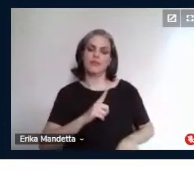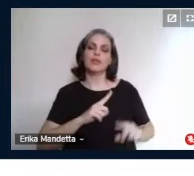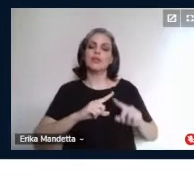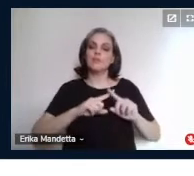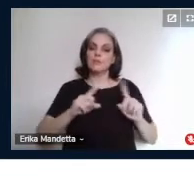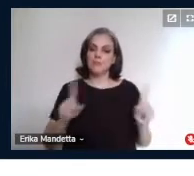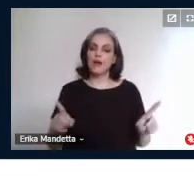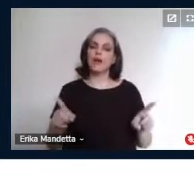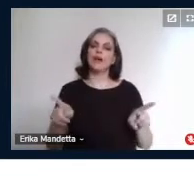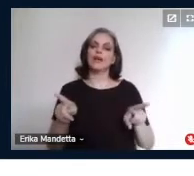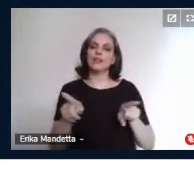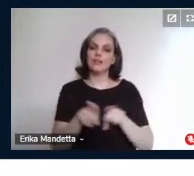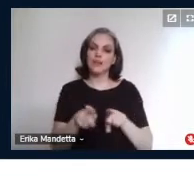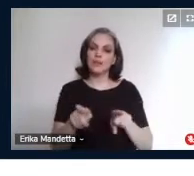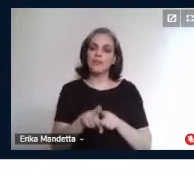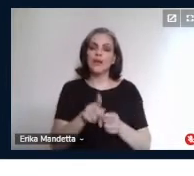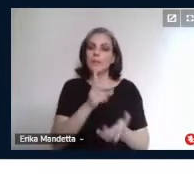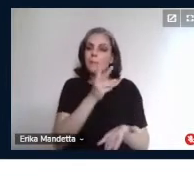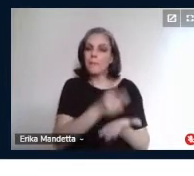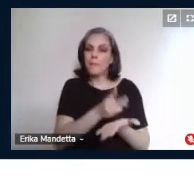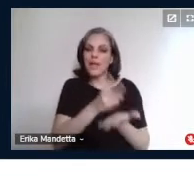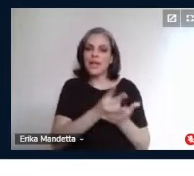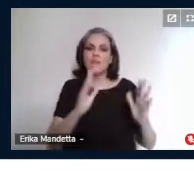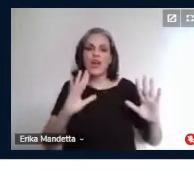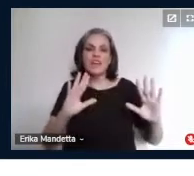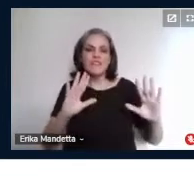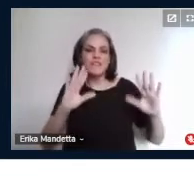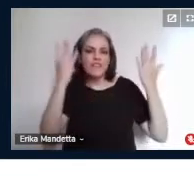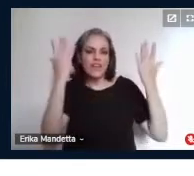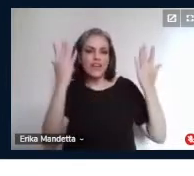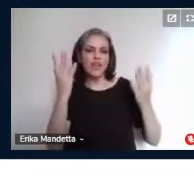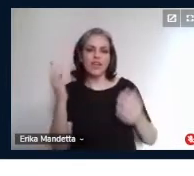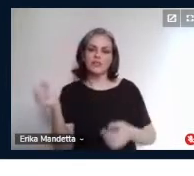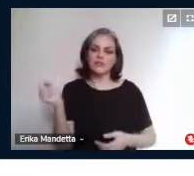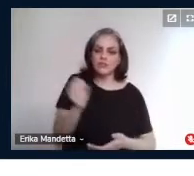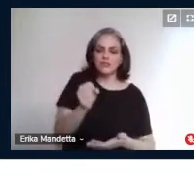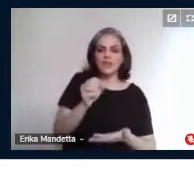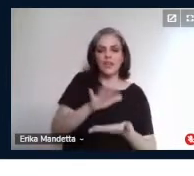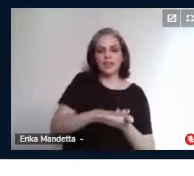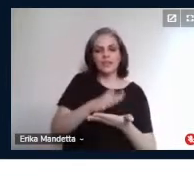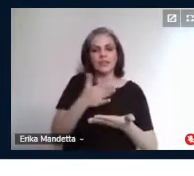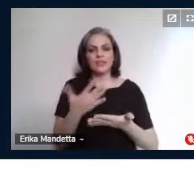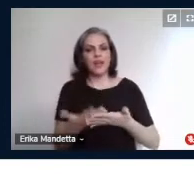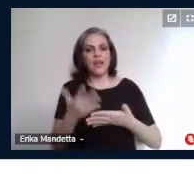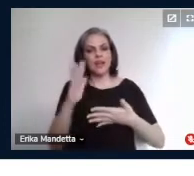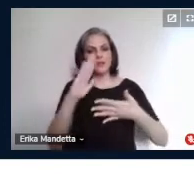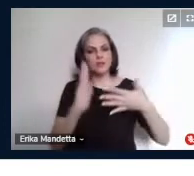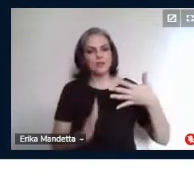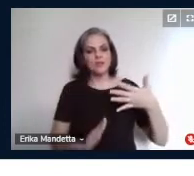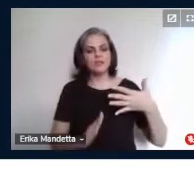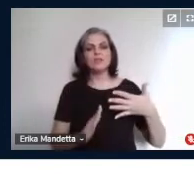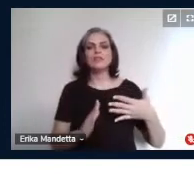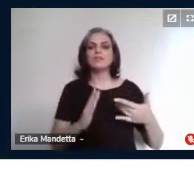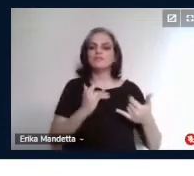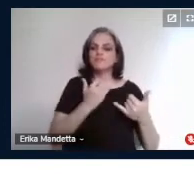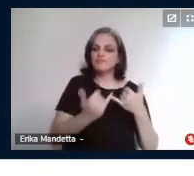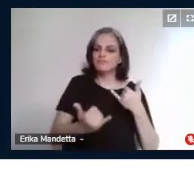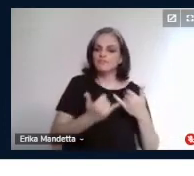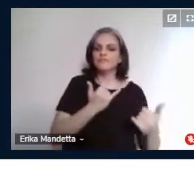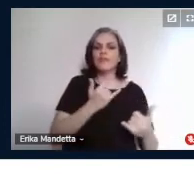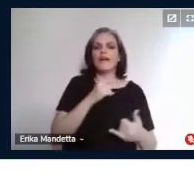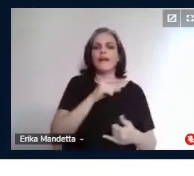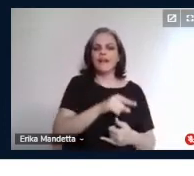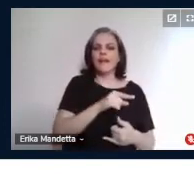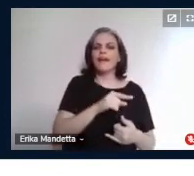esses mesmos eventos, muitas vezes, por ser interpretação de língua de sinais, tem características da interpretação comunitária,